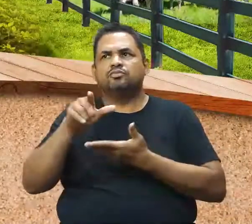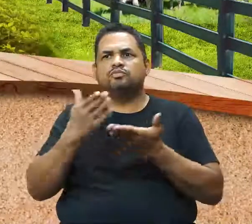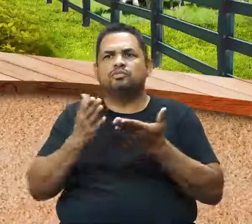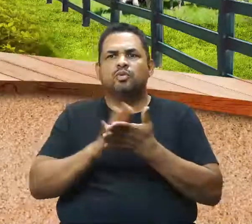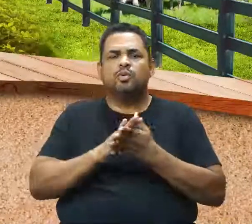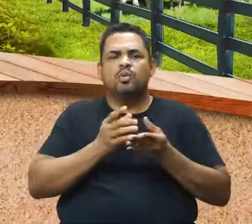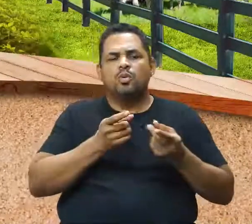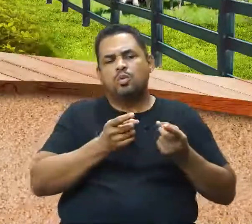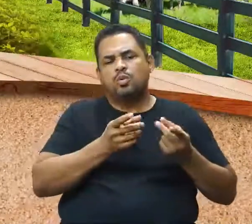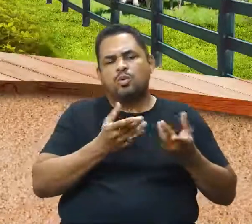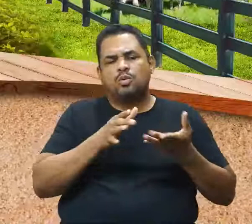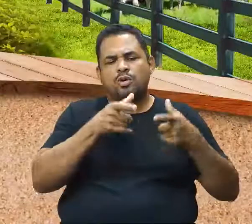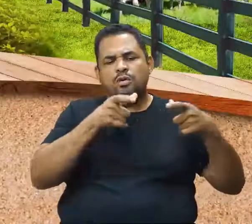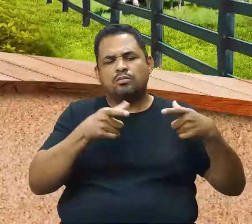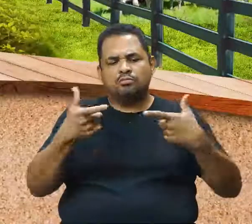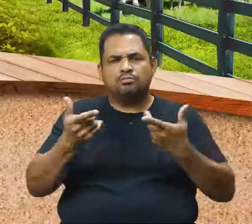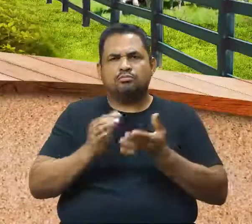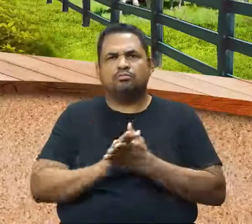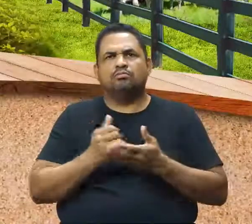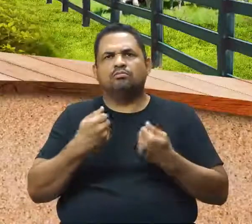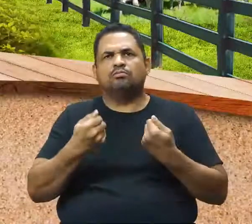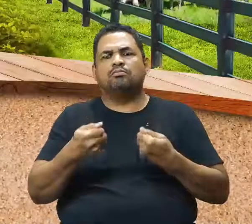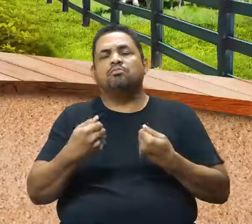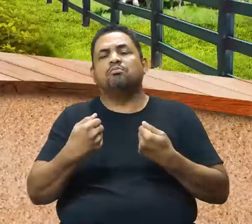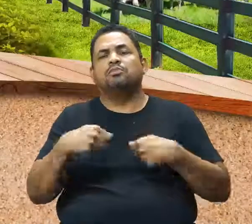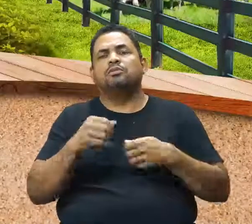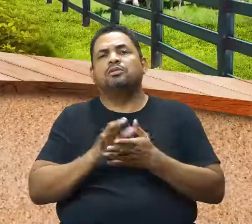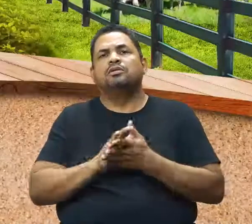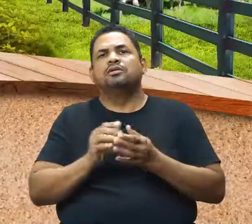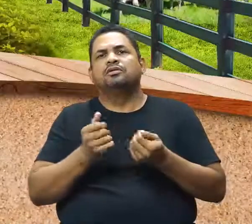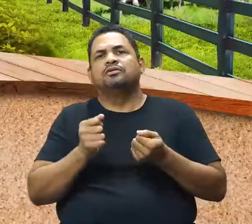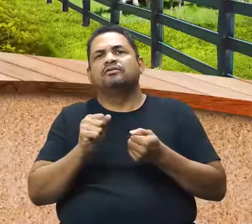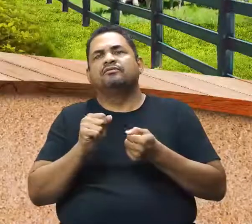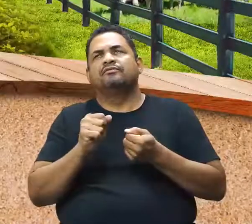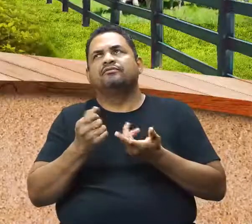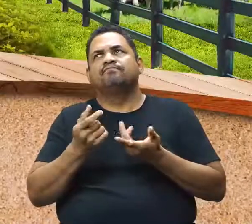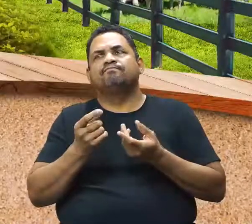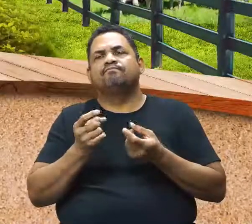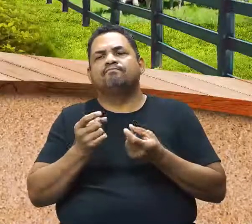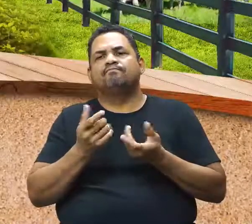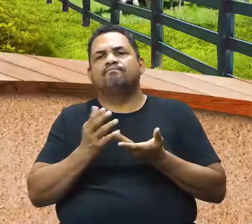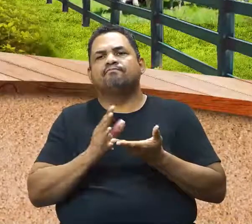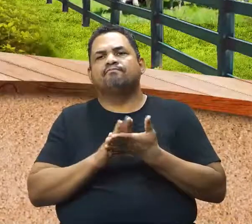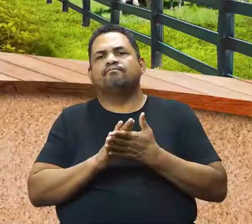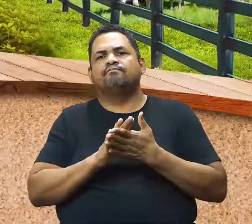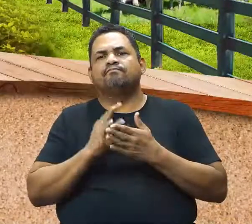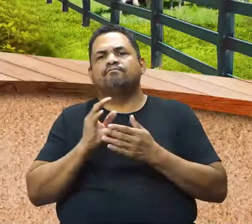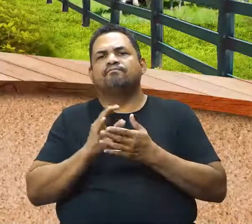outro mercado, que pode ser para realizar processo de fabricação de